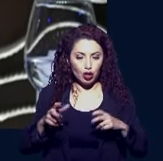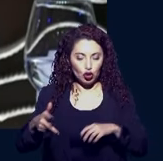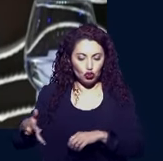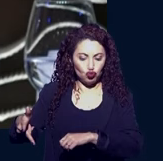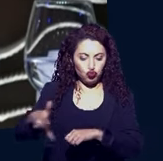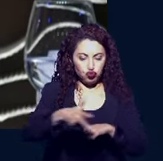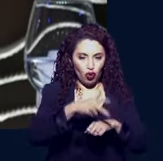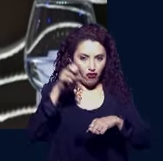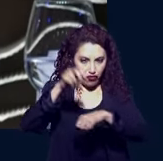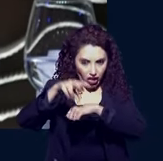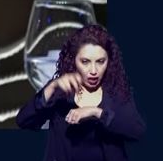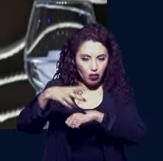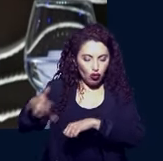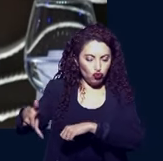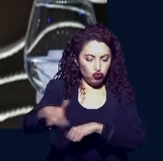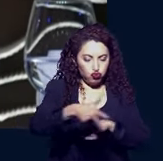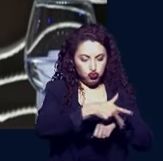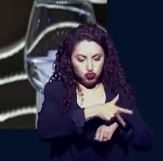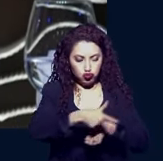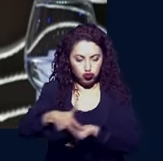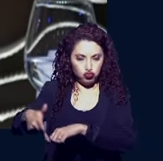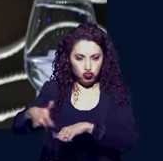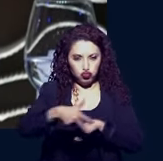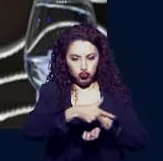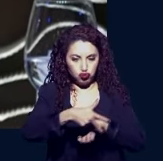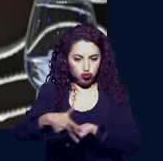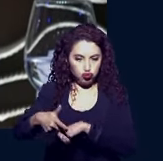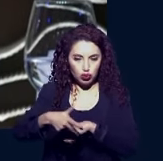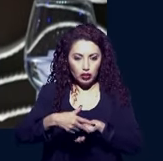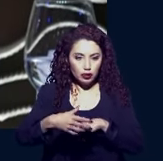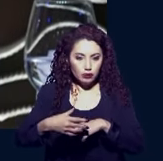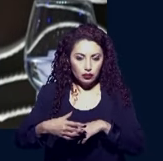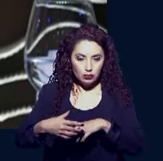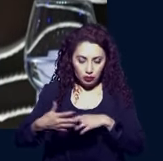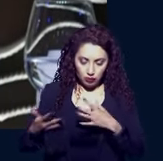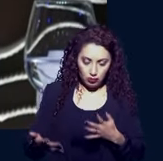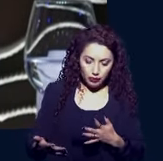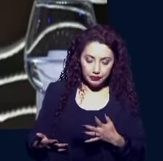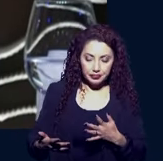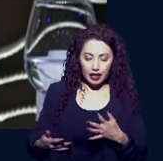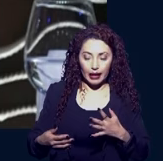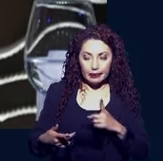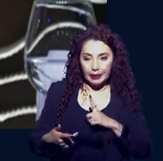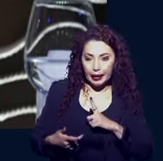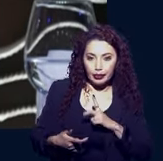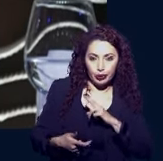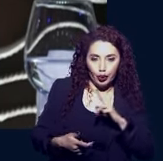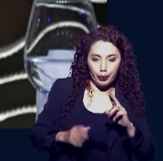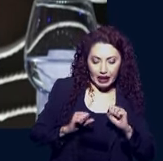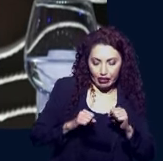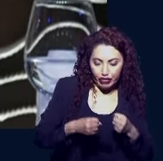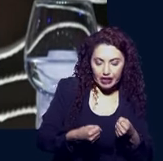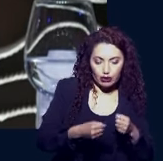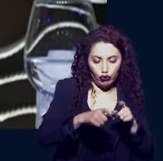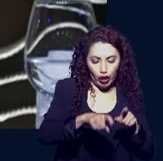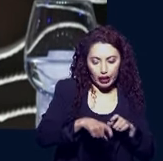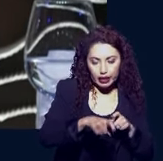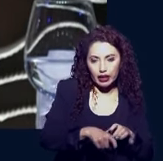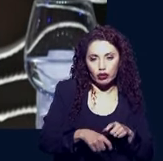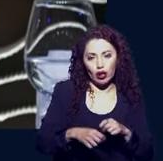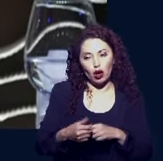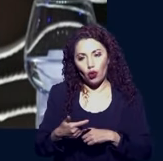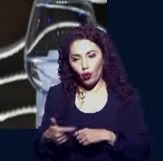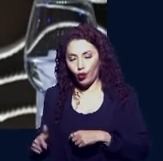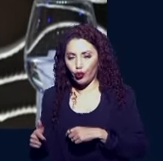aqui nós hoje é defensiva começa pelo nome defensivo agrícola pesticida agrotóxico aí